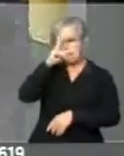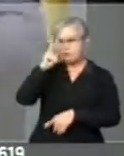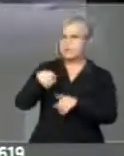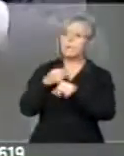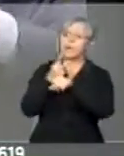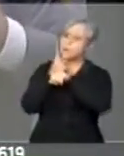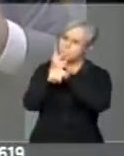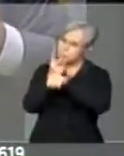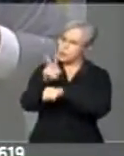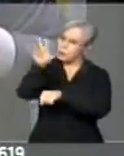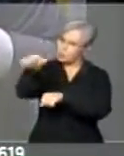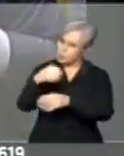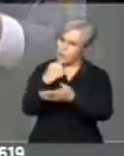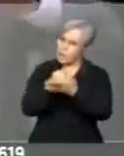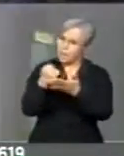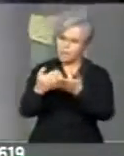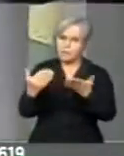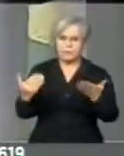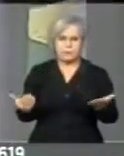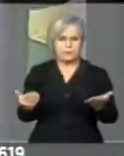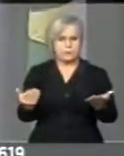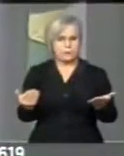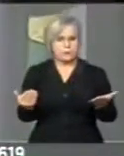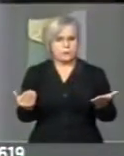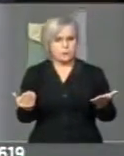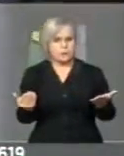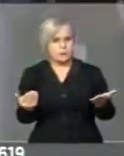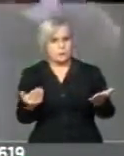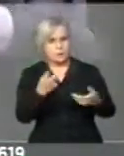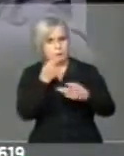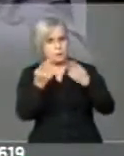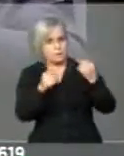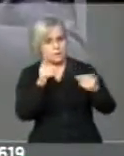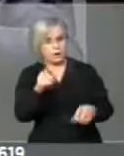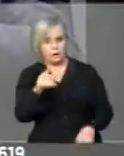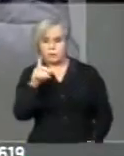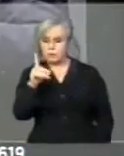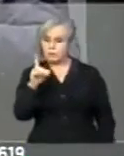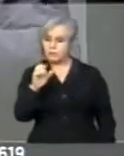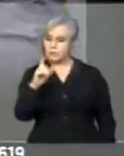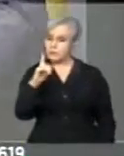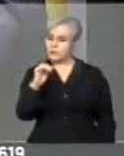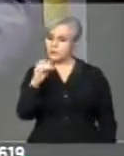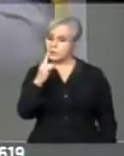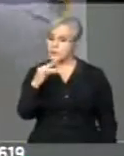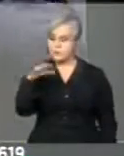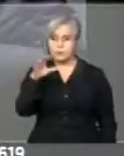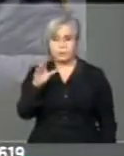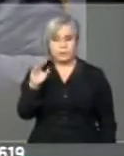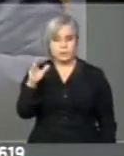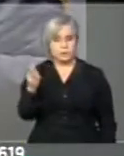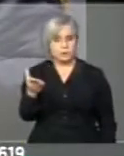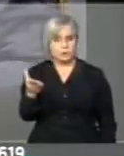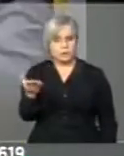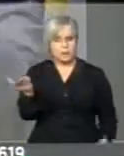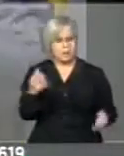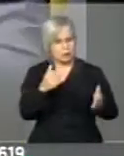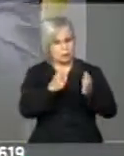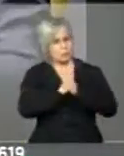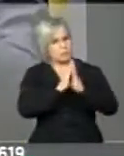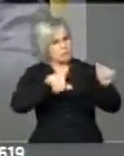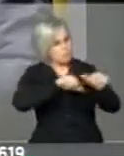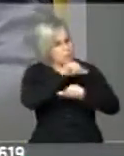atrás. Quem falou não foi Manato, foi Delcídio em delação premiada. Então eu acho que deveríamos mudar o